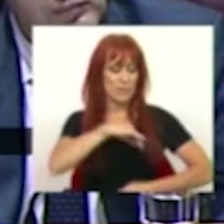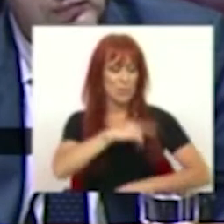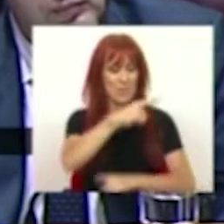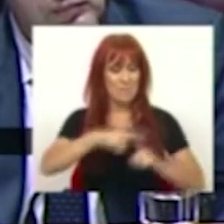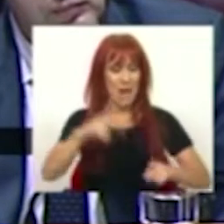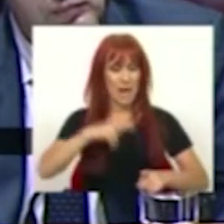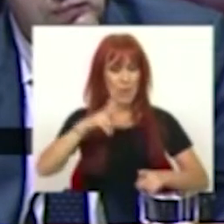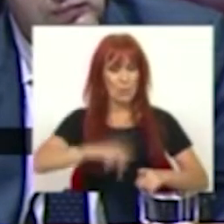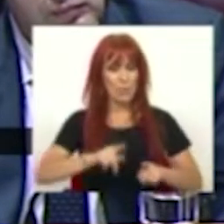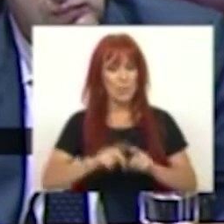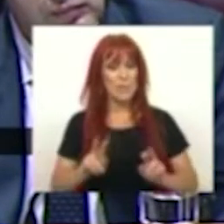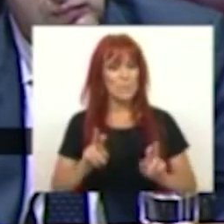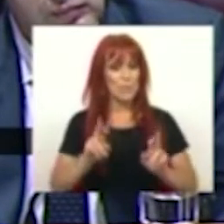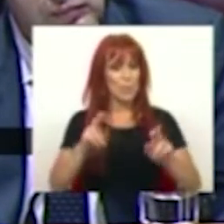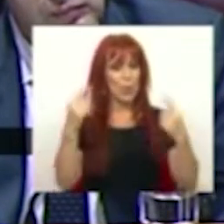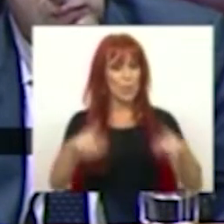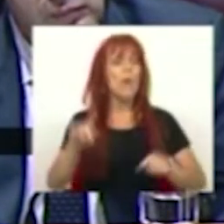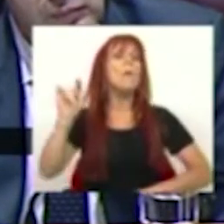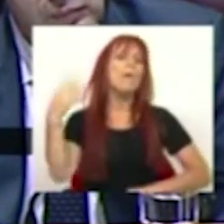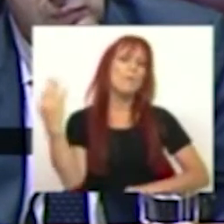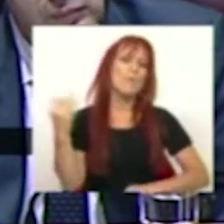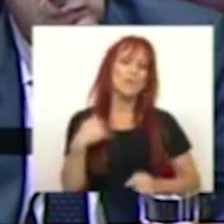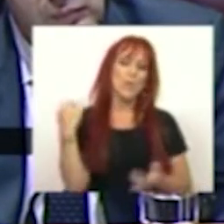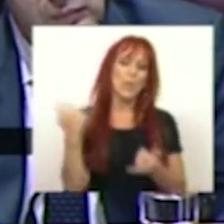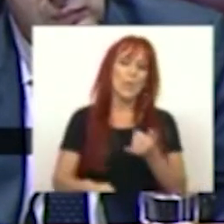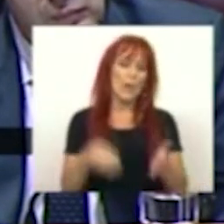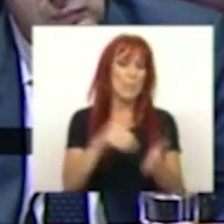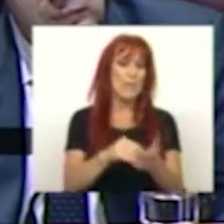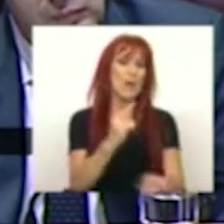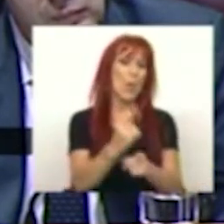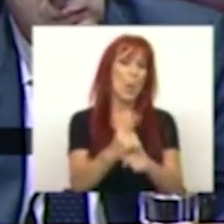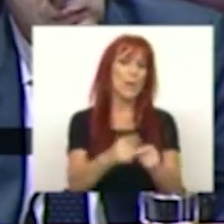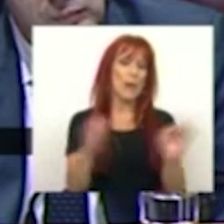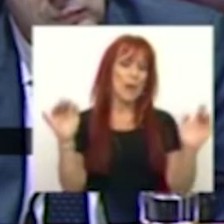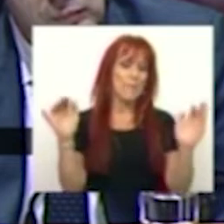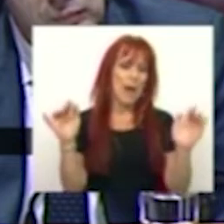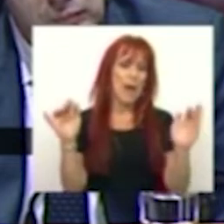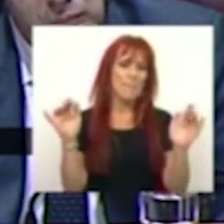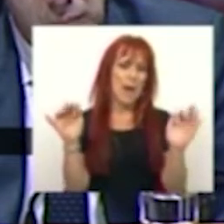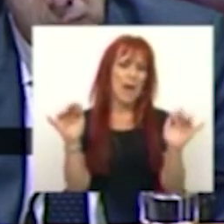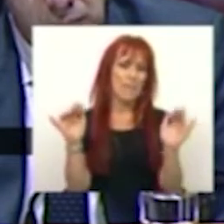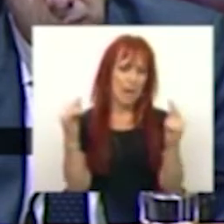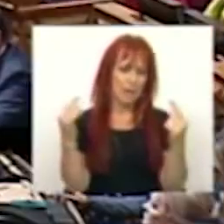em Portugal tem subido e que, não obstante, o risco de pobreza continua a diminuir.